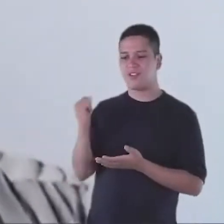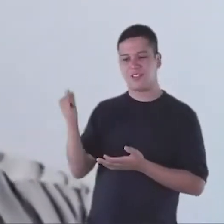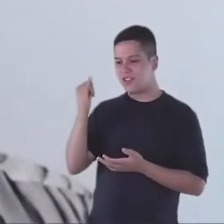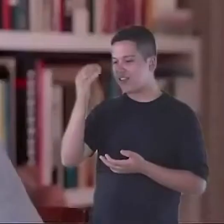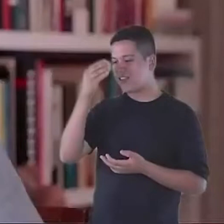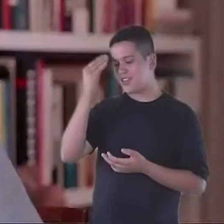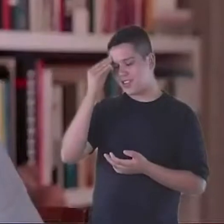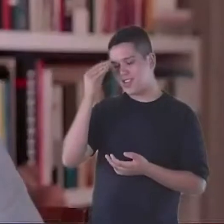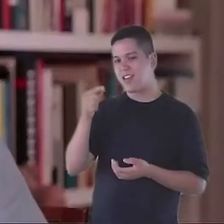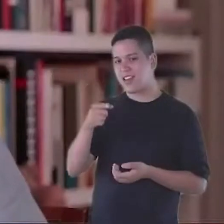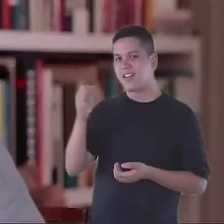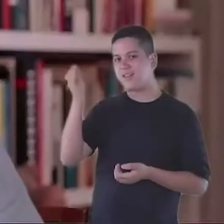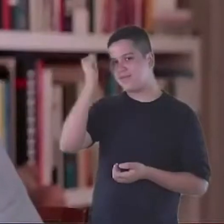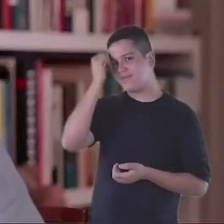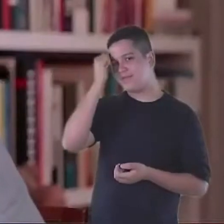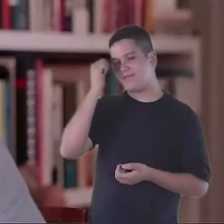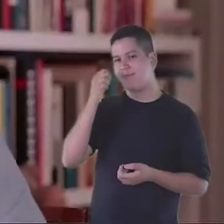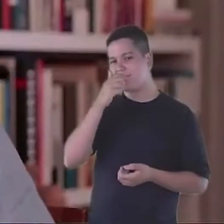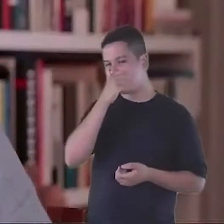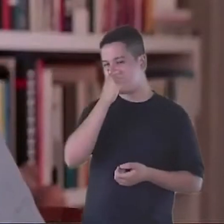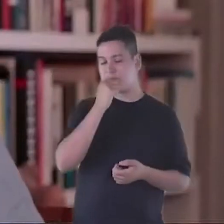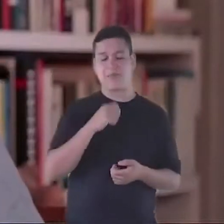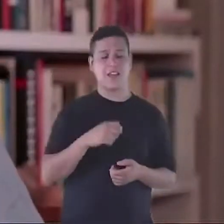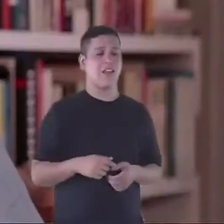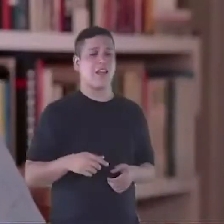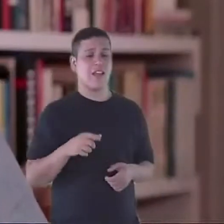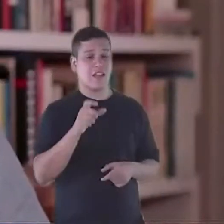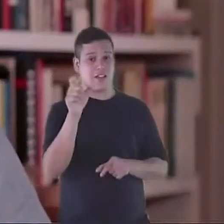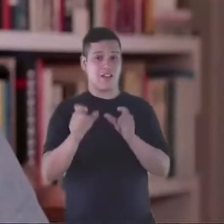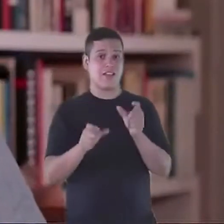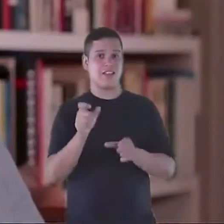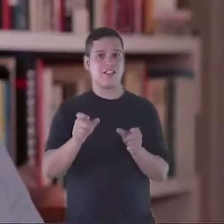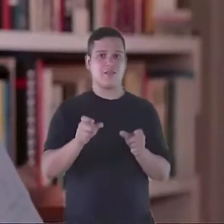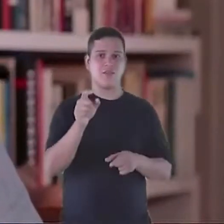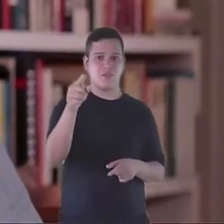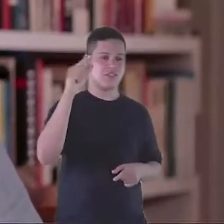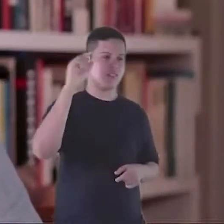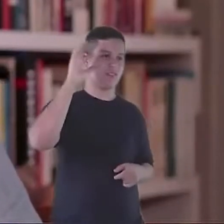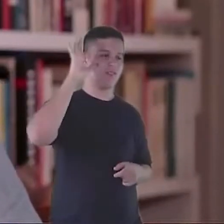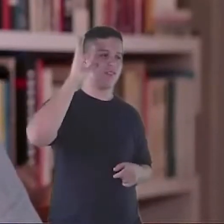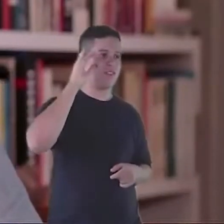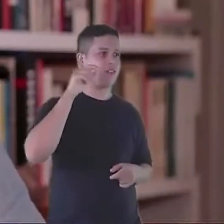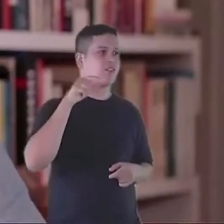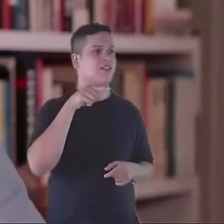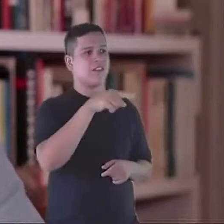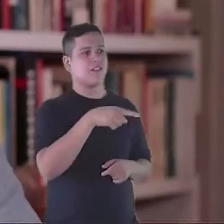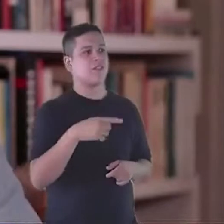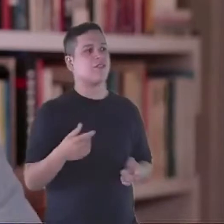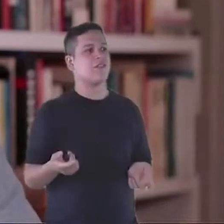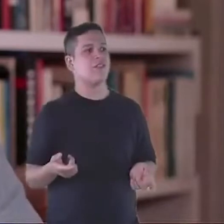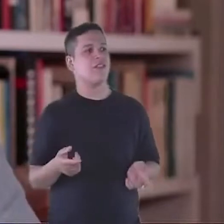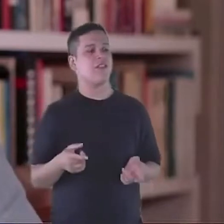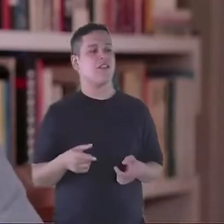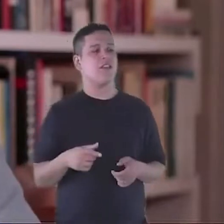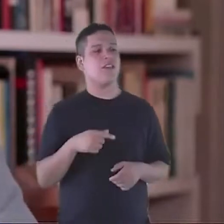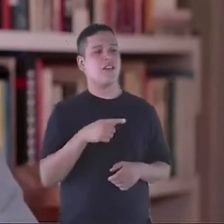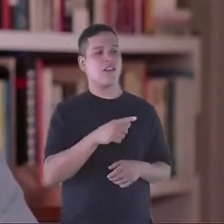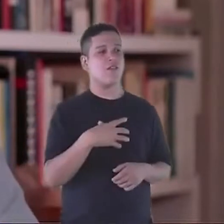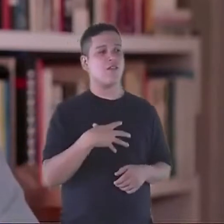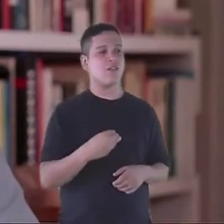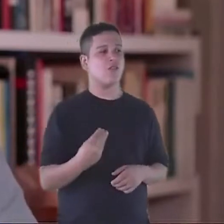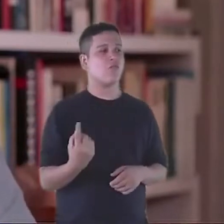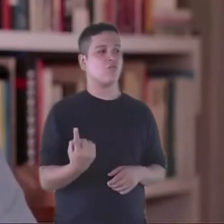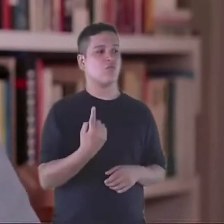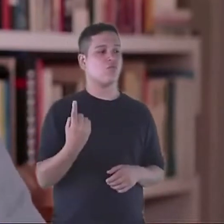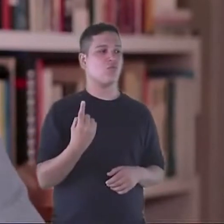Carpi, a impressão que as pessoas que estão nos assistindo é que você é filho único. Eu sei que eu li o livro e eu sei que